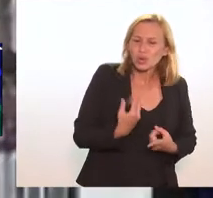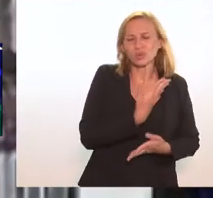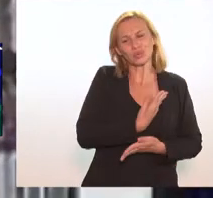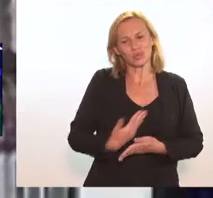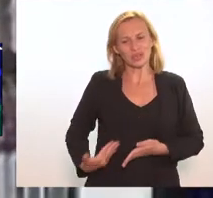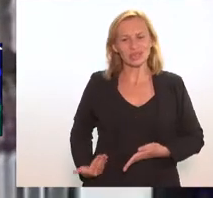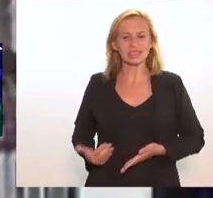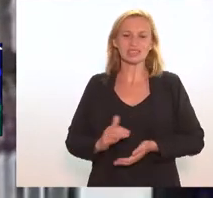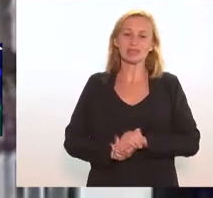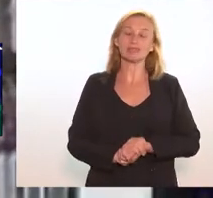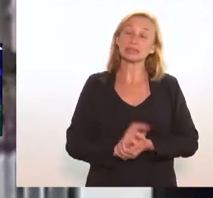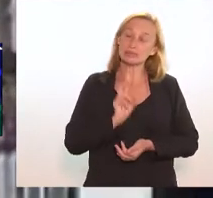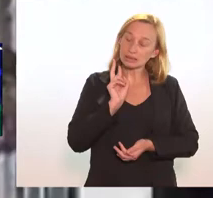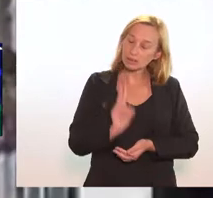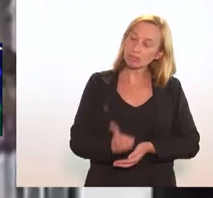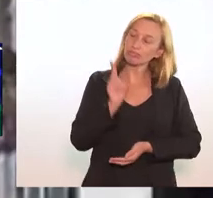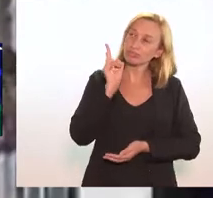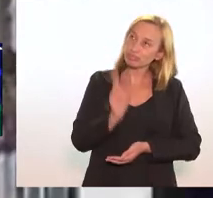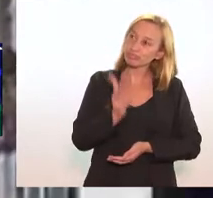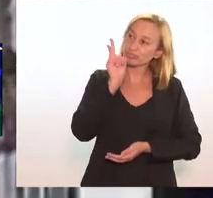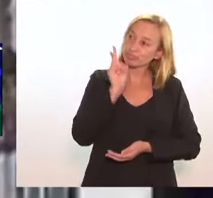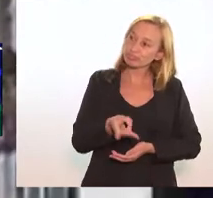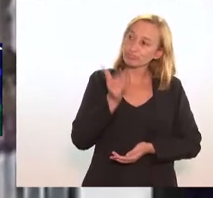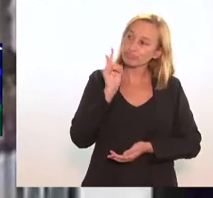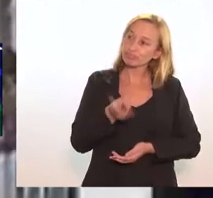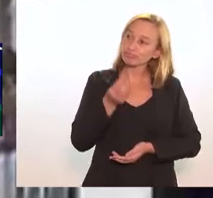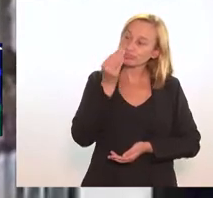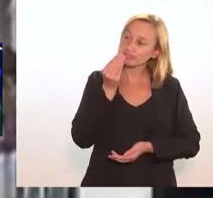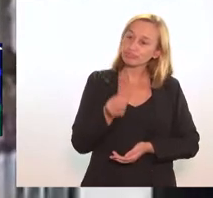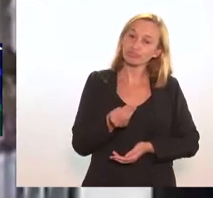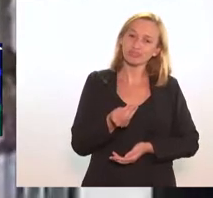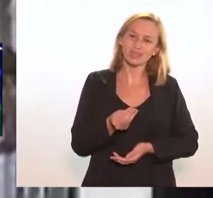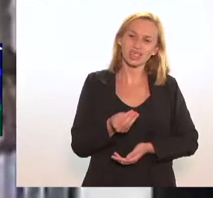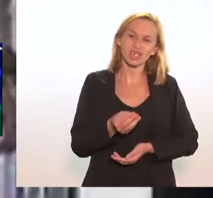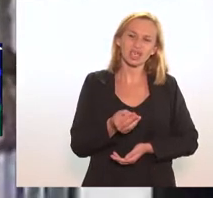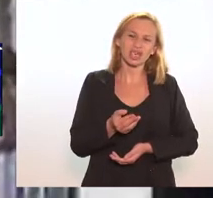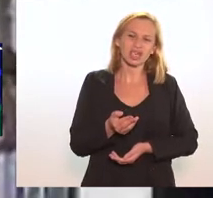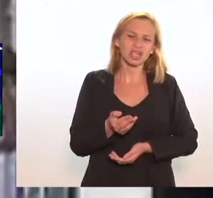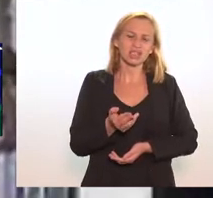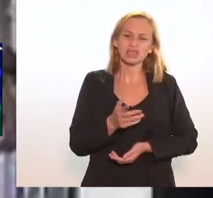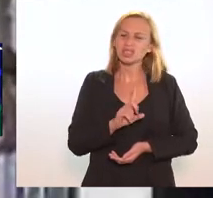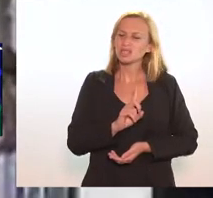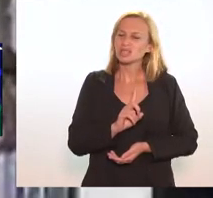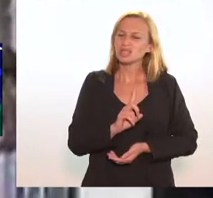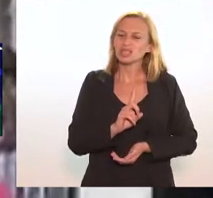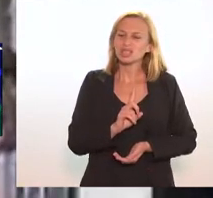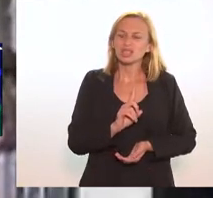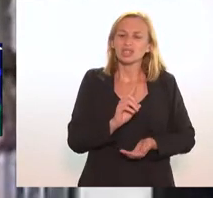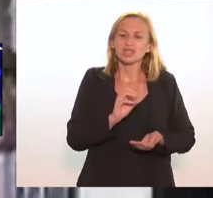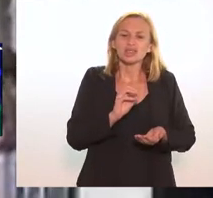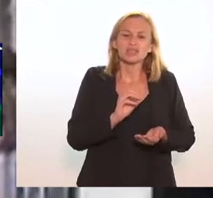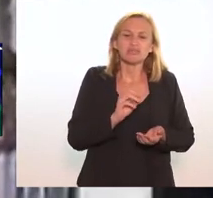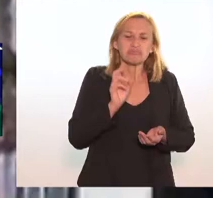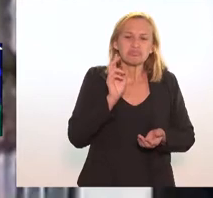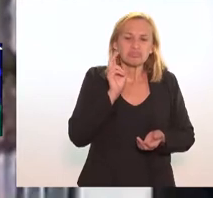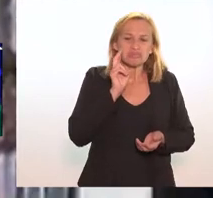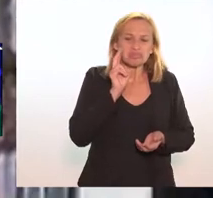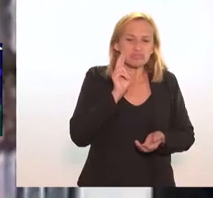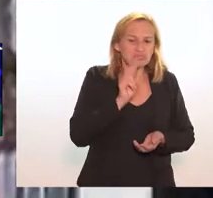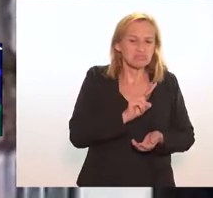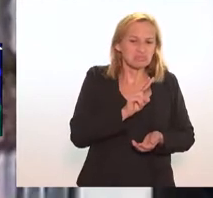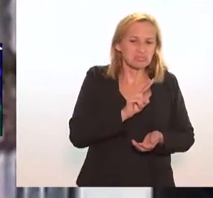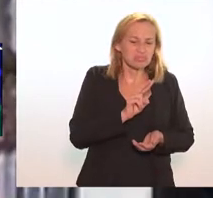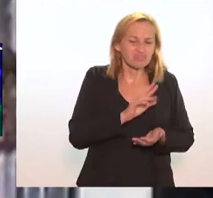governantes sempre foram desleixados, mas desleixados mesmos,